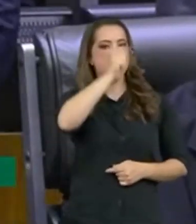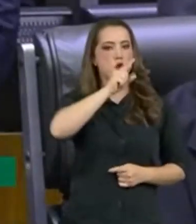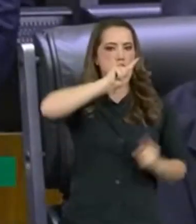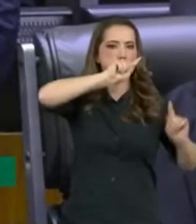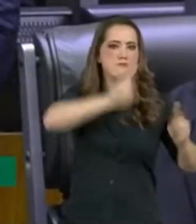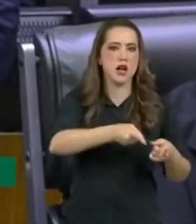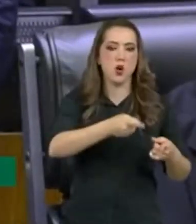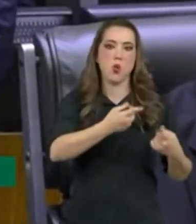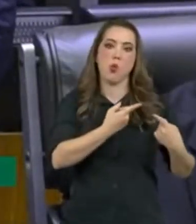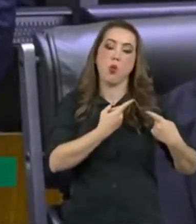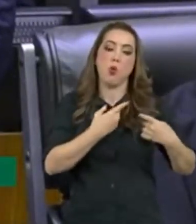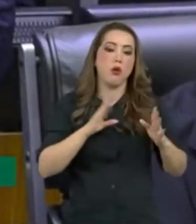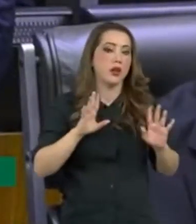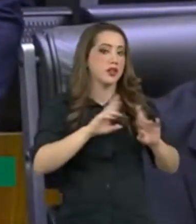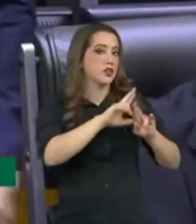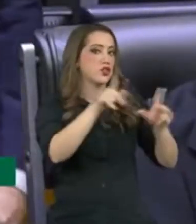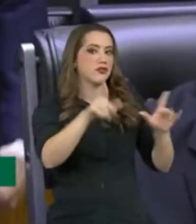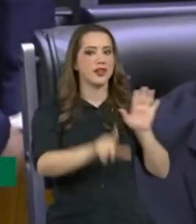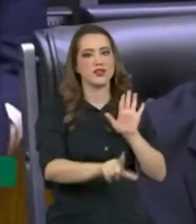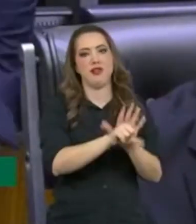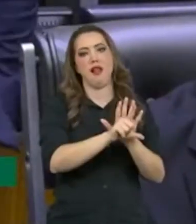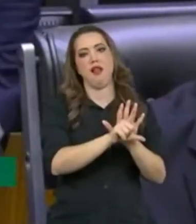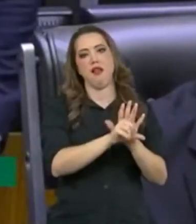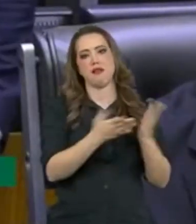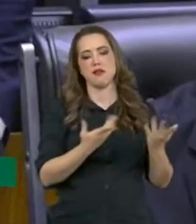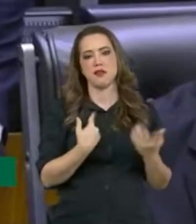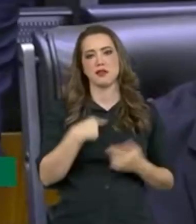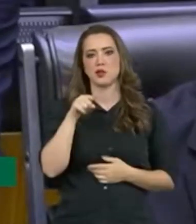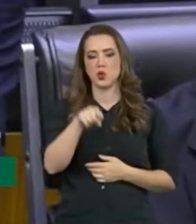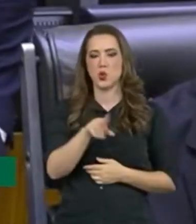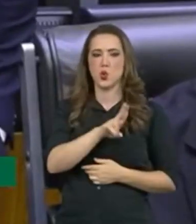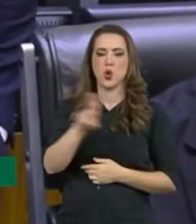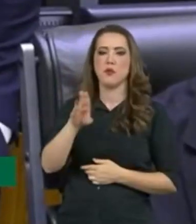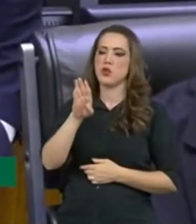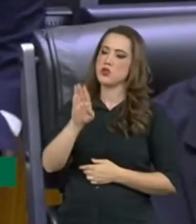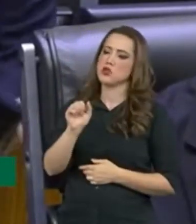da civilização. O nome disso é barbárie.